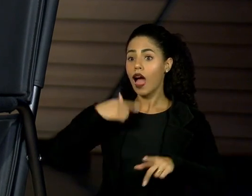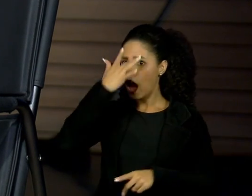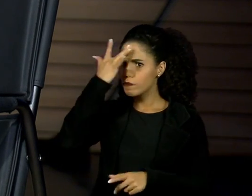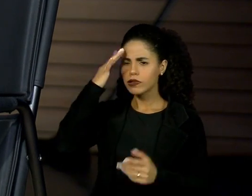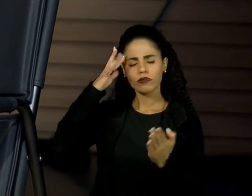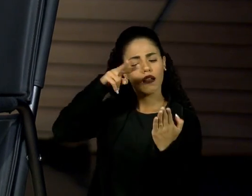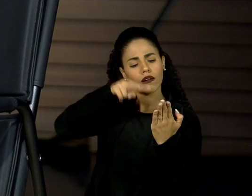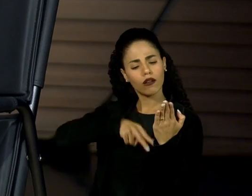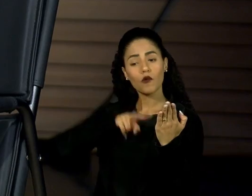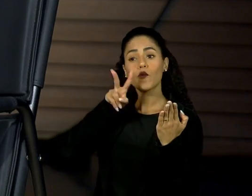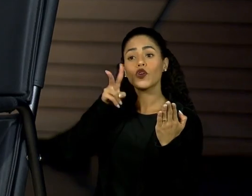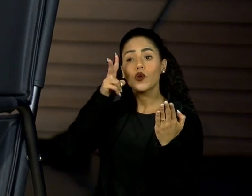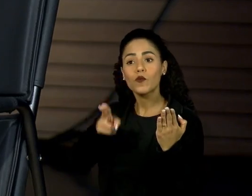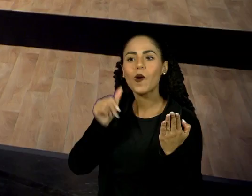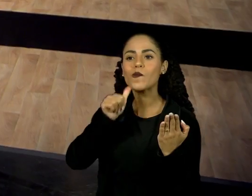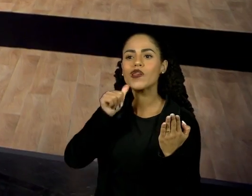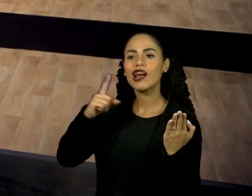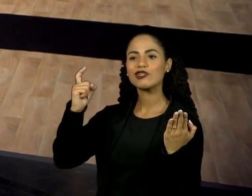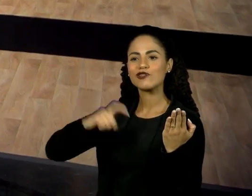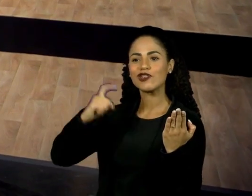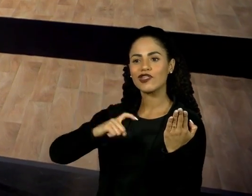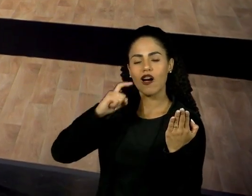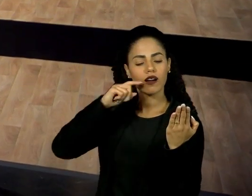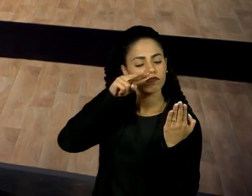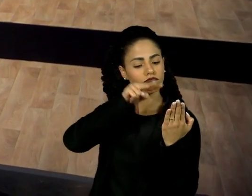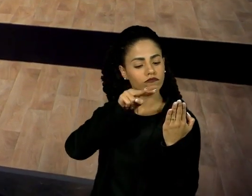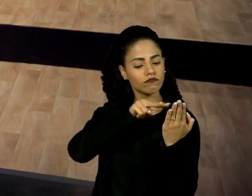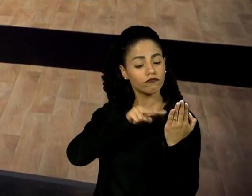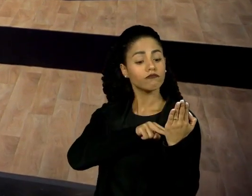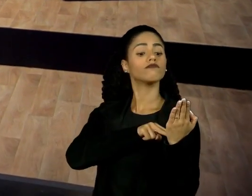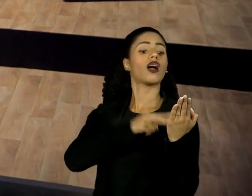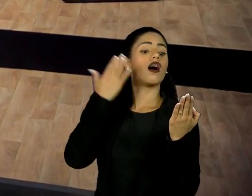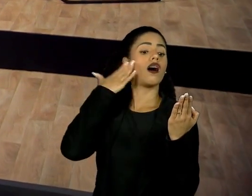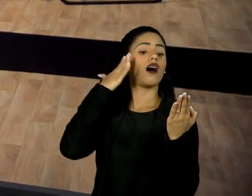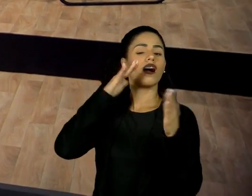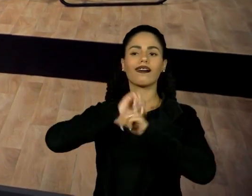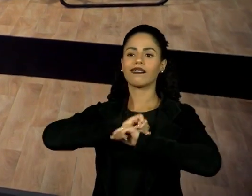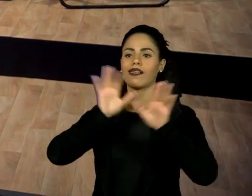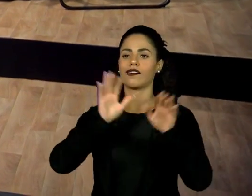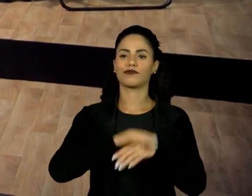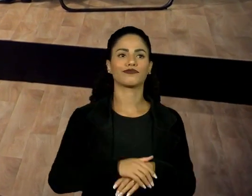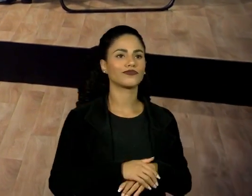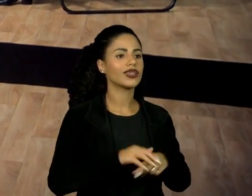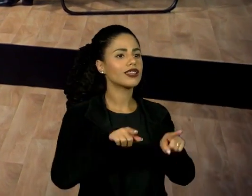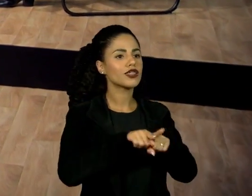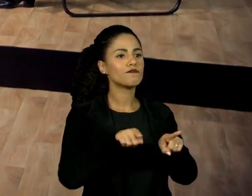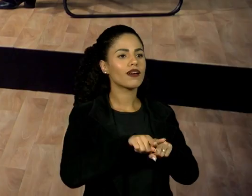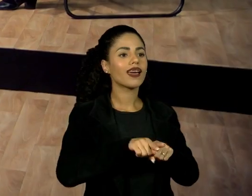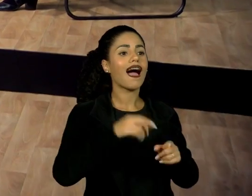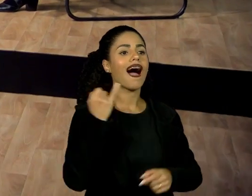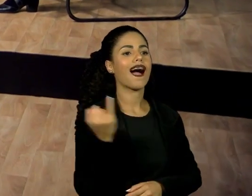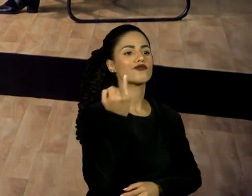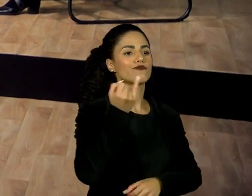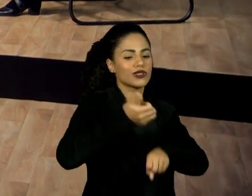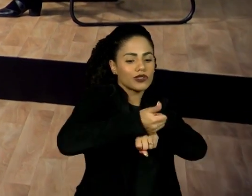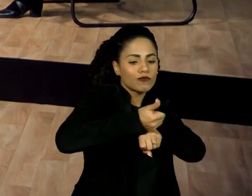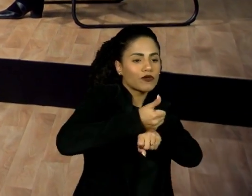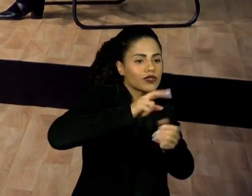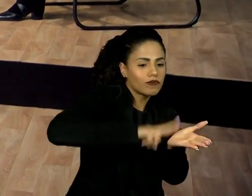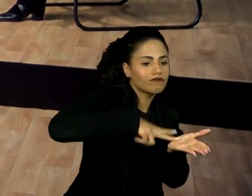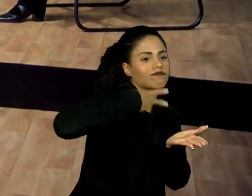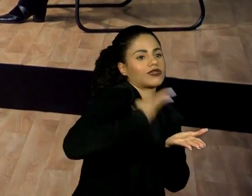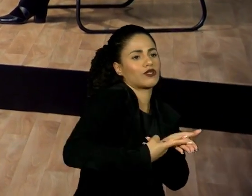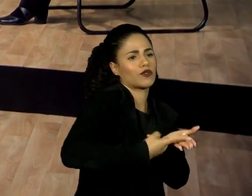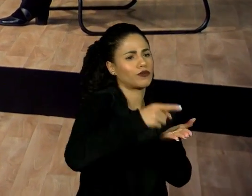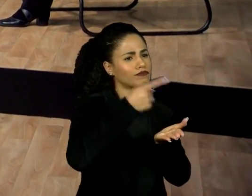essa TikToker, ele vá várias vezes a essas notas explicativas. Agora, né? eu queria falar desse poder do tradutor de apresentar para a gente algumas obras, né?